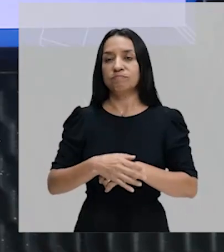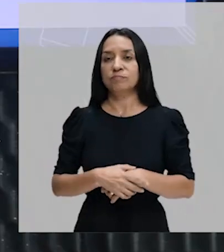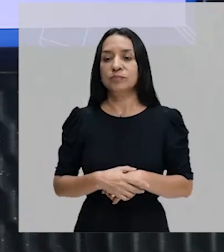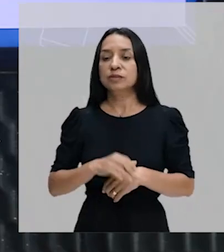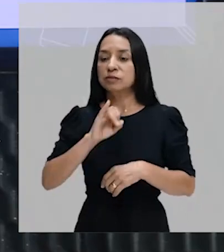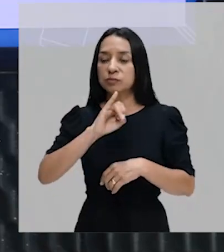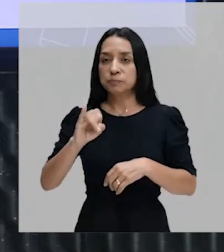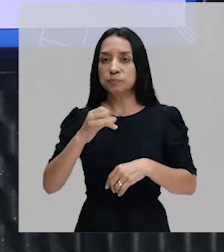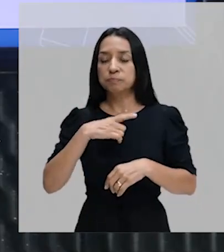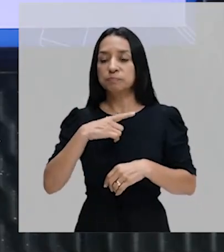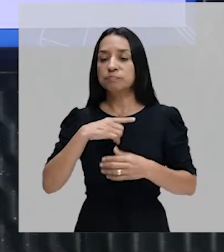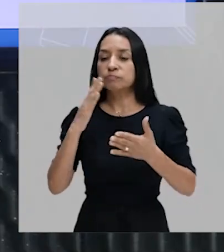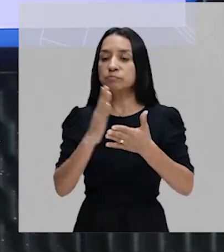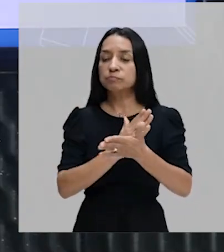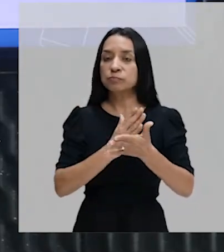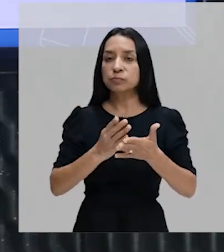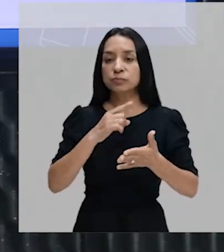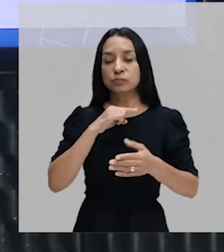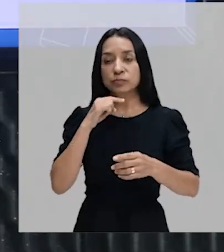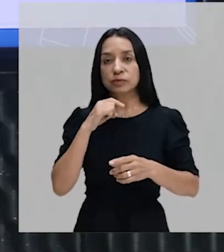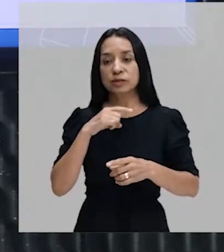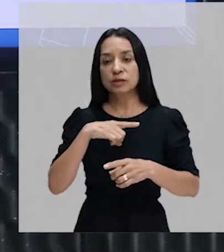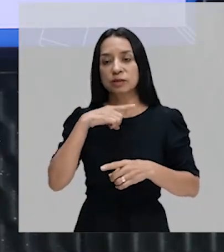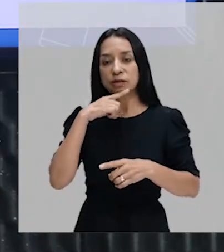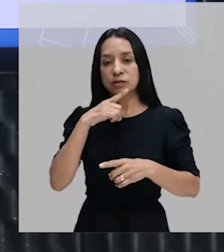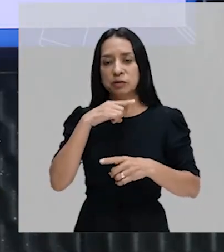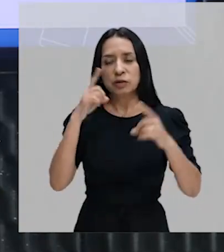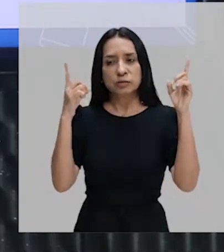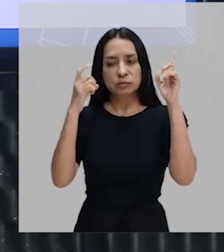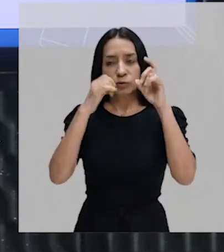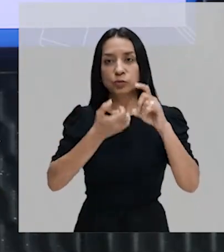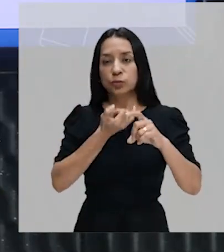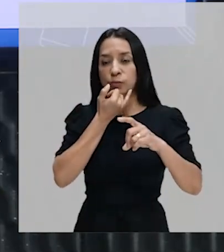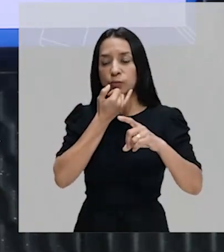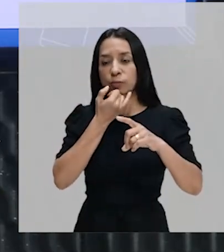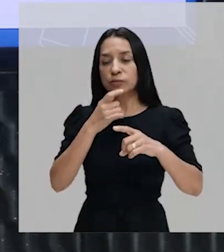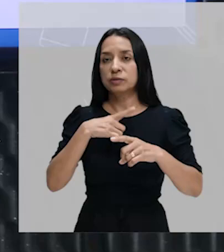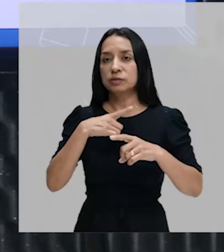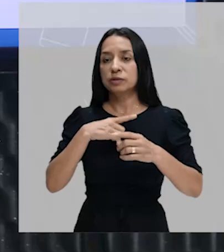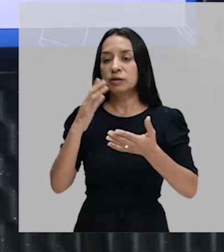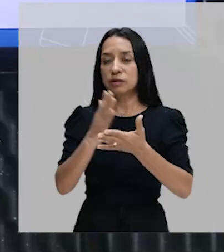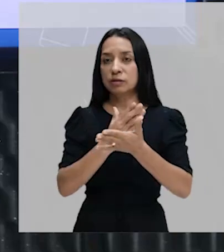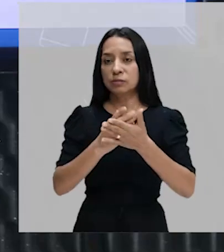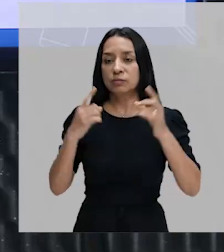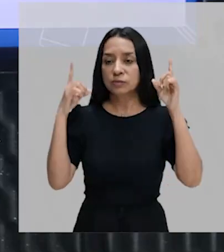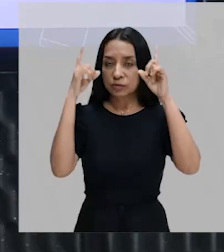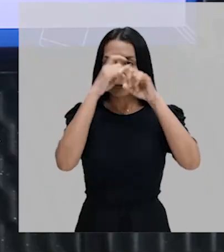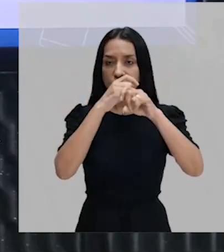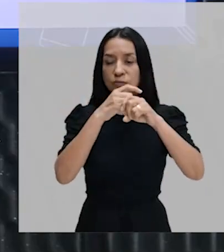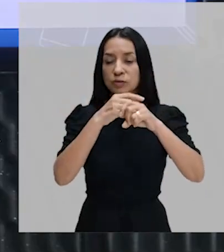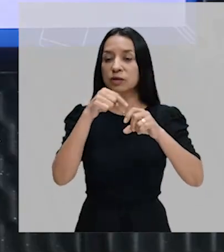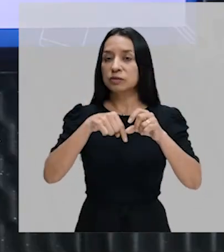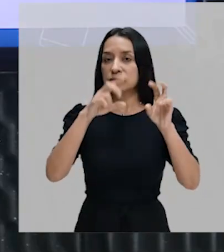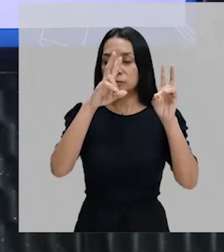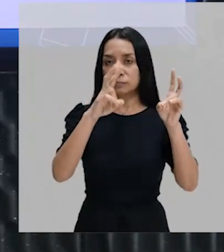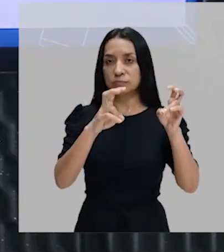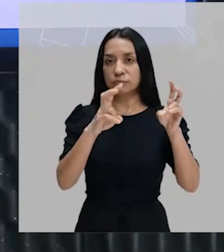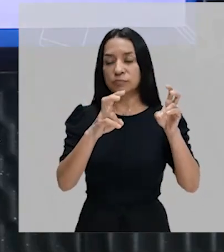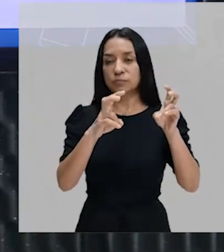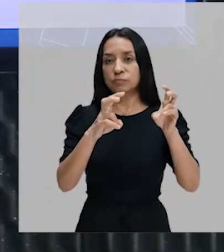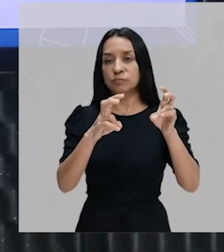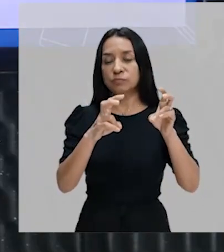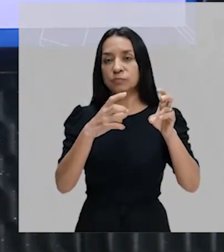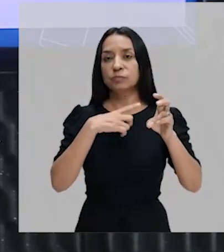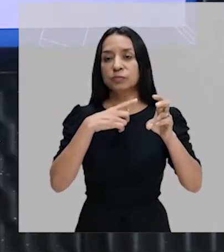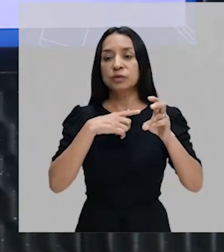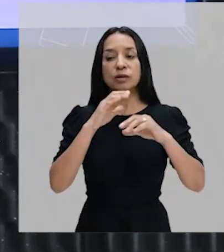alguma dificuldade dentro desse assunto todo que eu acabei de mencionar, né, desde lá do comecinho do nosso estudo de teoria de conjuntos, você